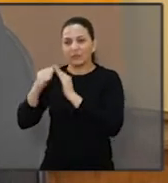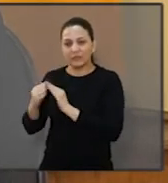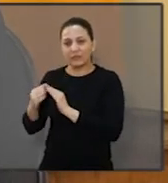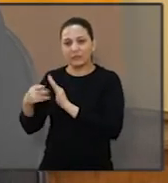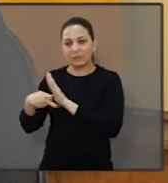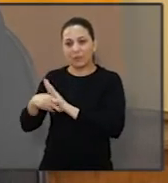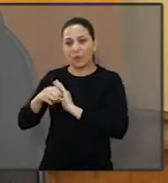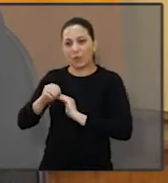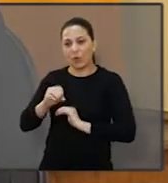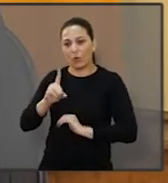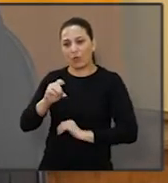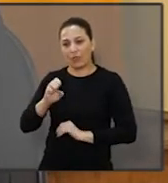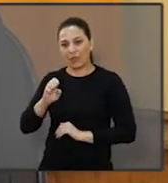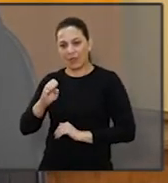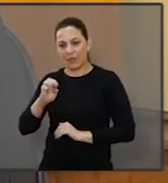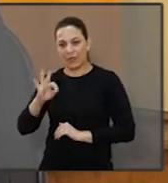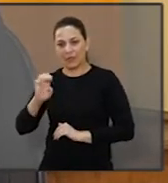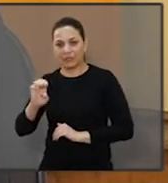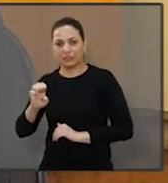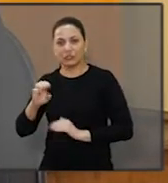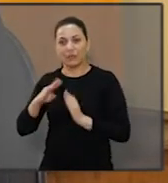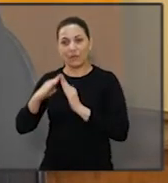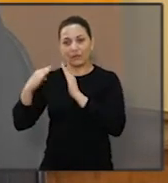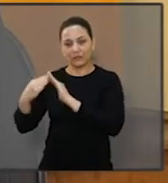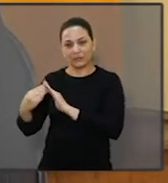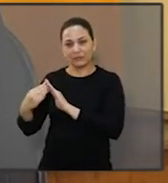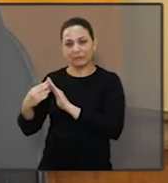Odete, que é uma vizinha muito querida nossa,